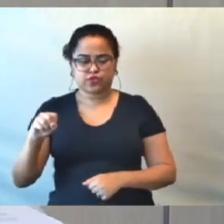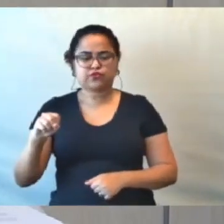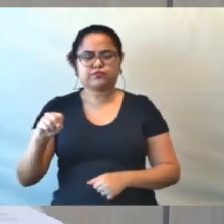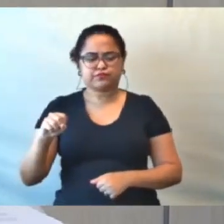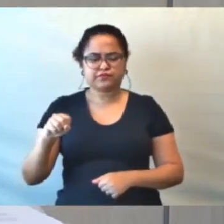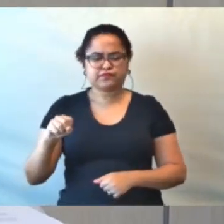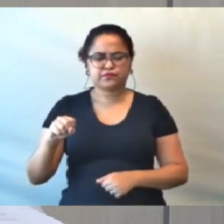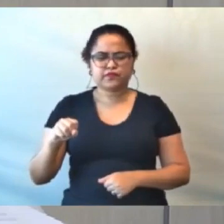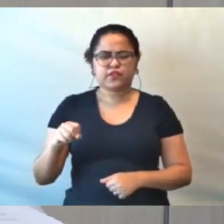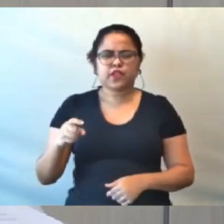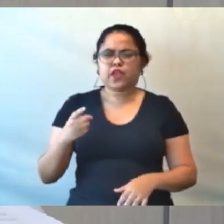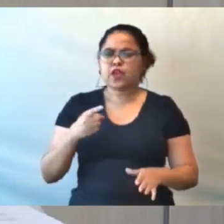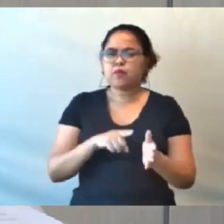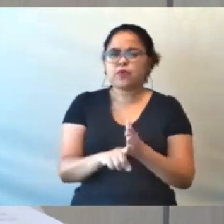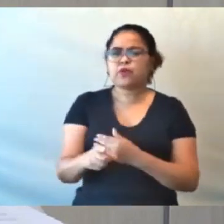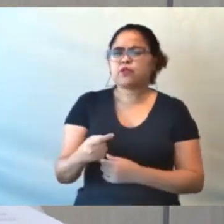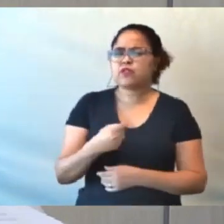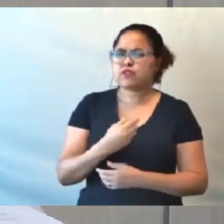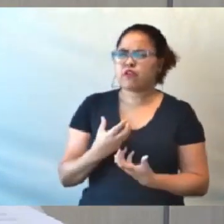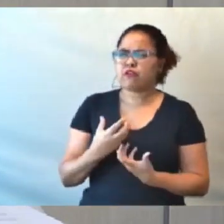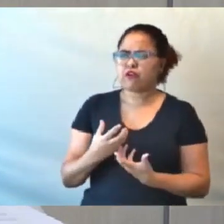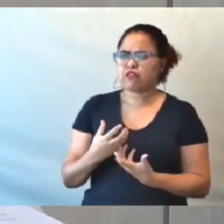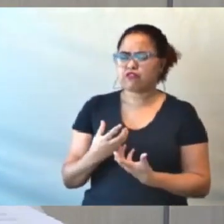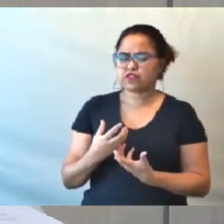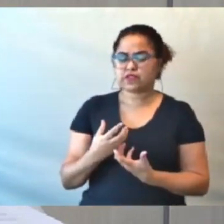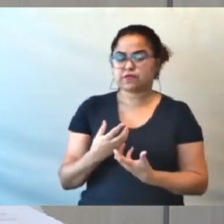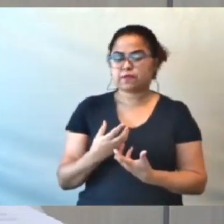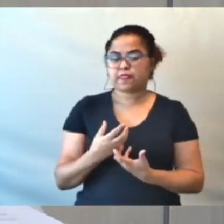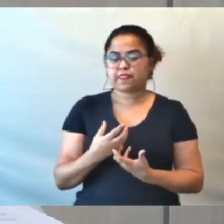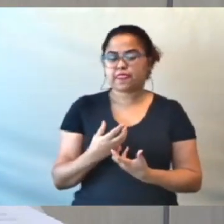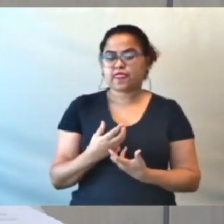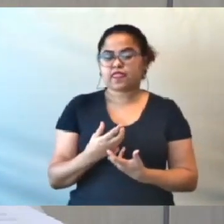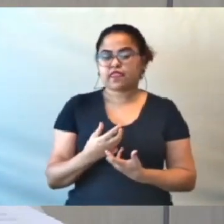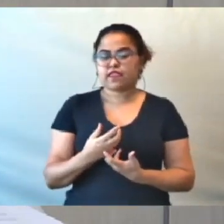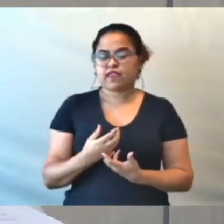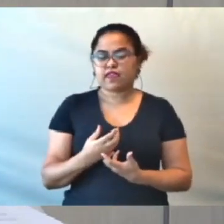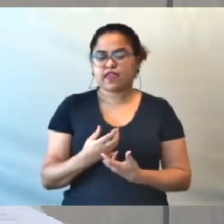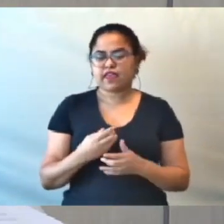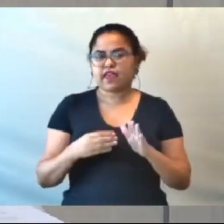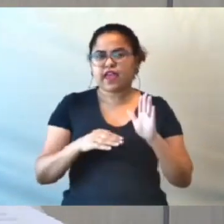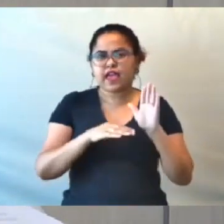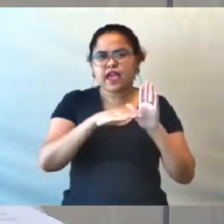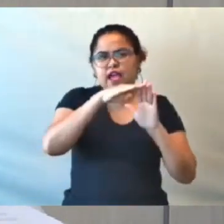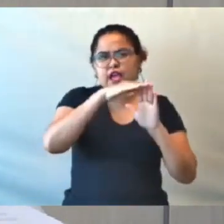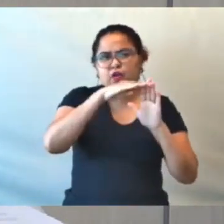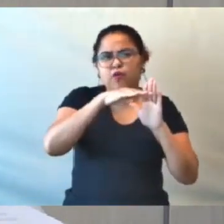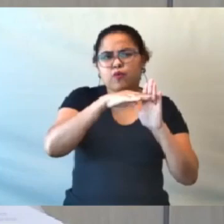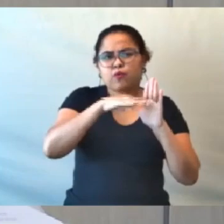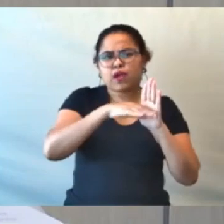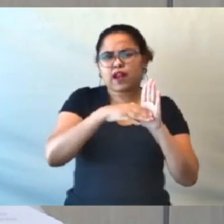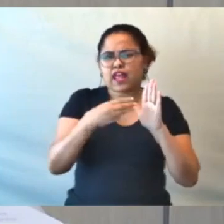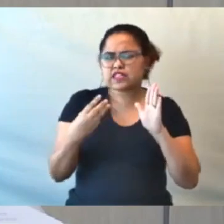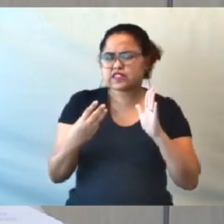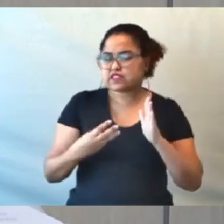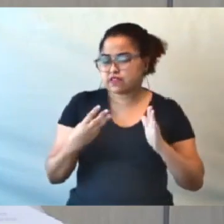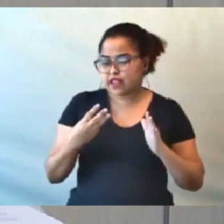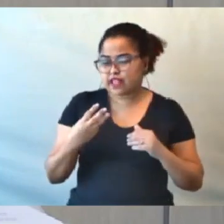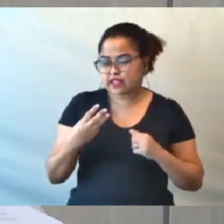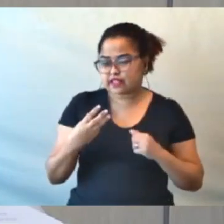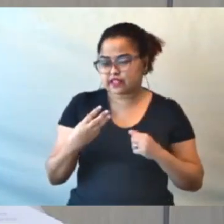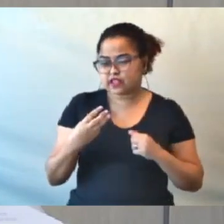Cristiano Ottoni é que a classe 3, que está prevista na resolução CONAMA número